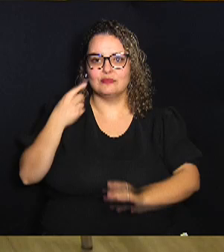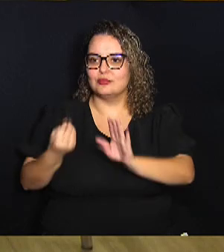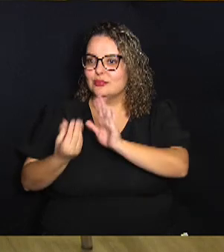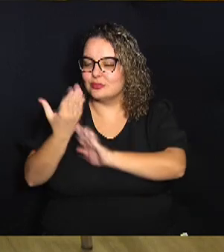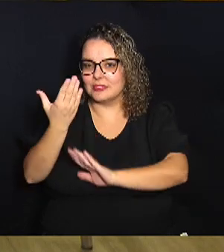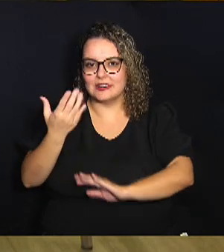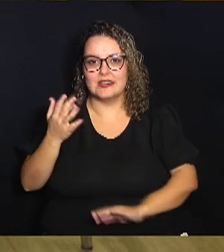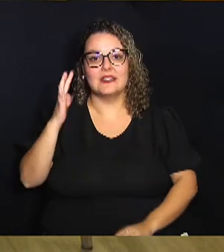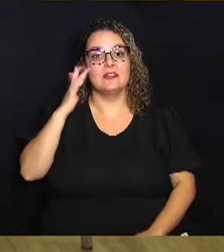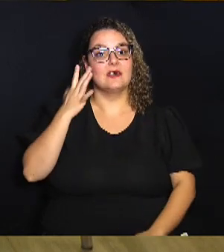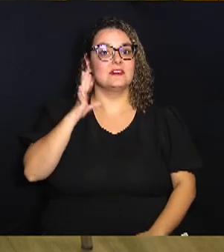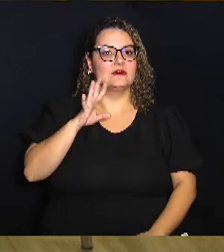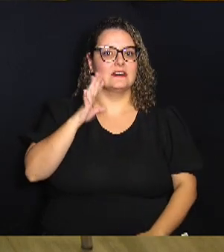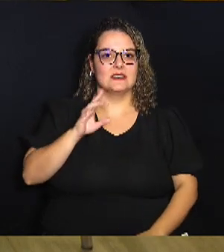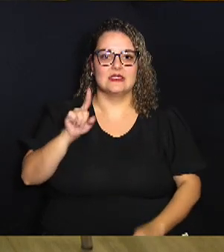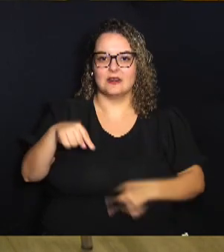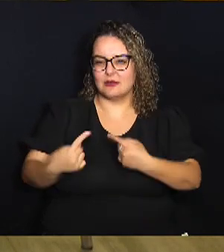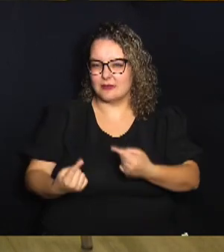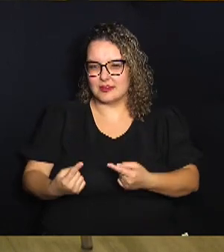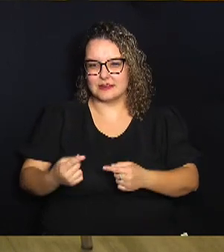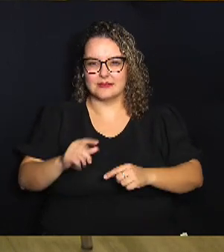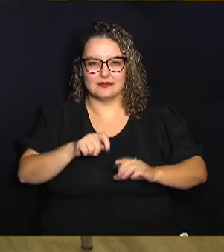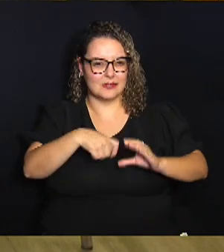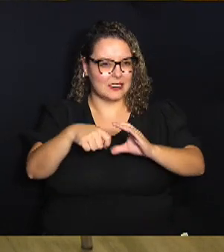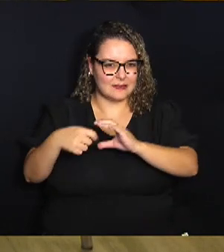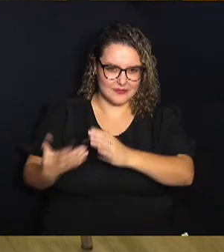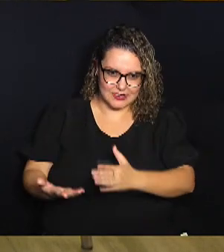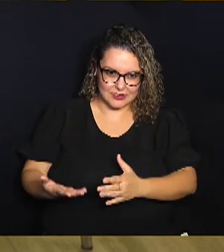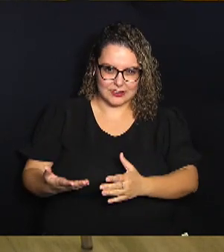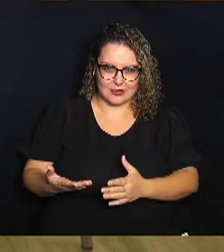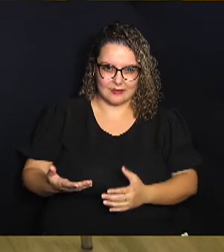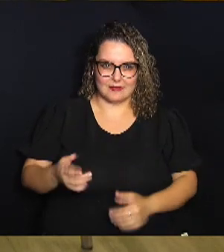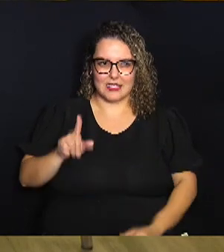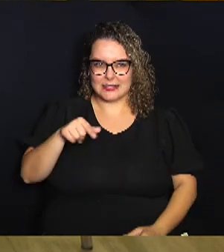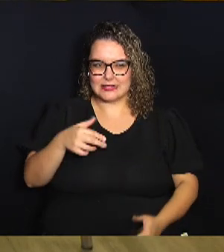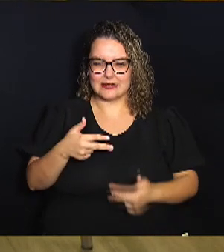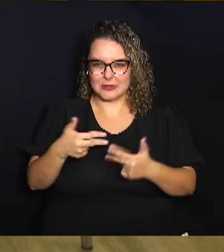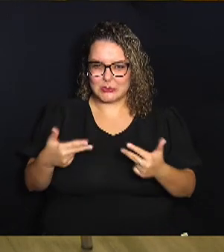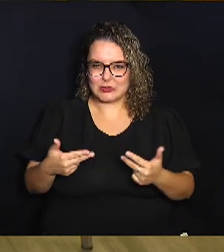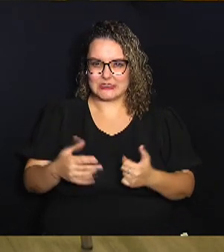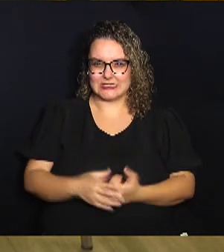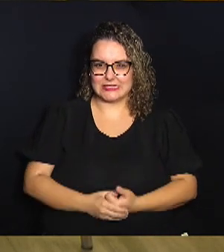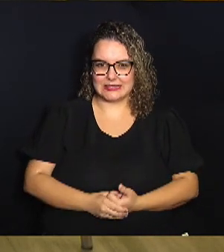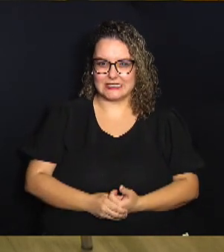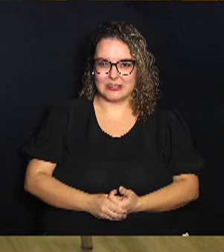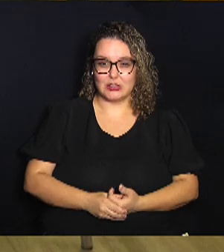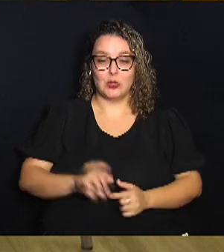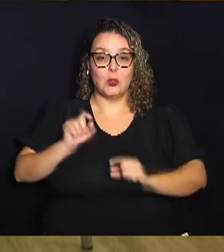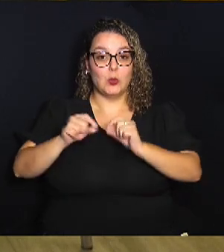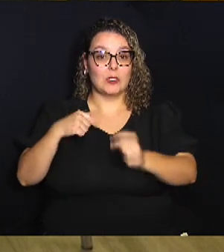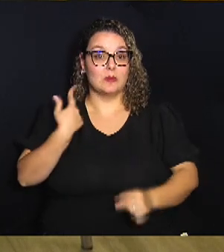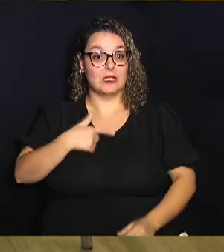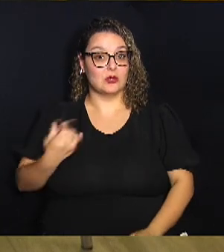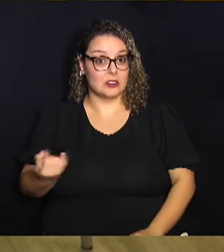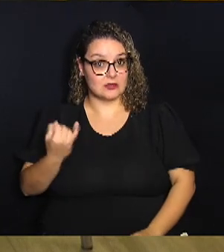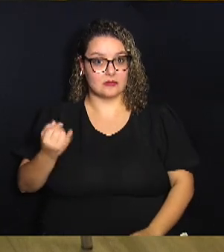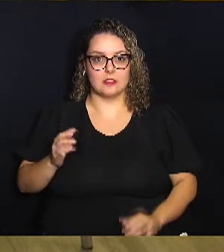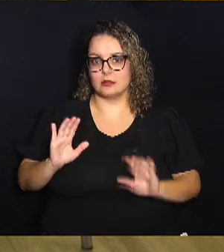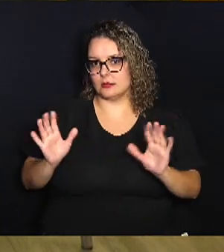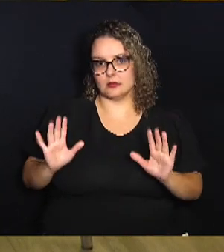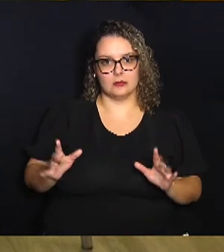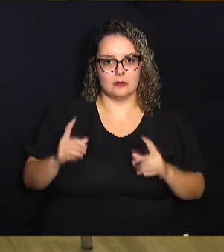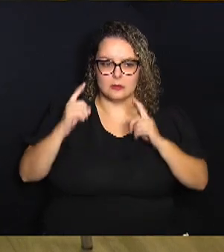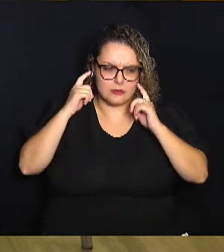e eu acho muito legal. Tem outros vídeos, ele coloca bem essa coisa do que pra gente era importante e agora não, olha, eu tô